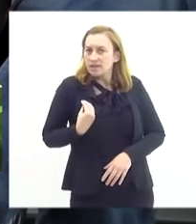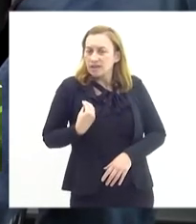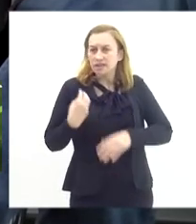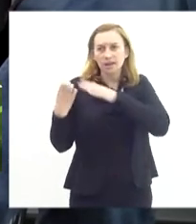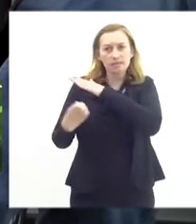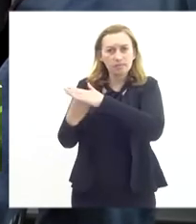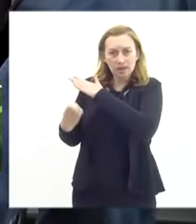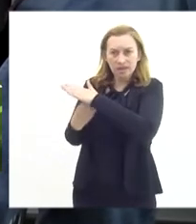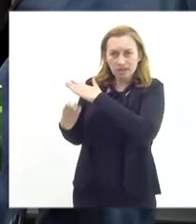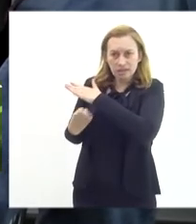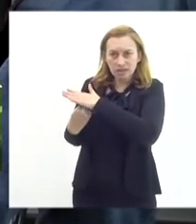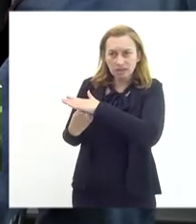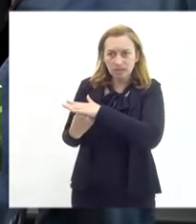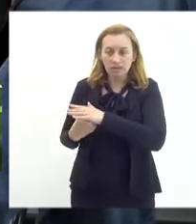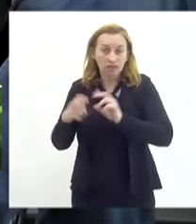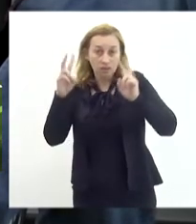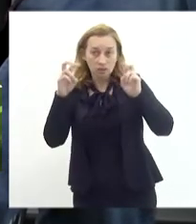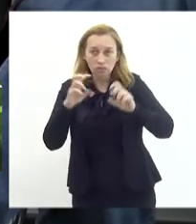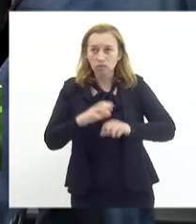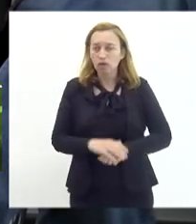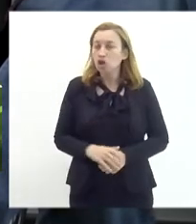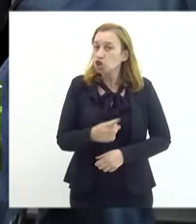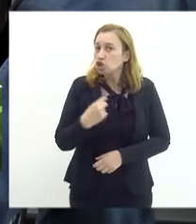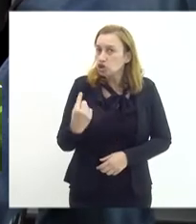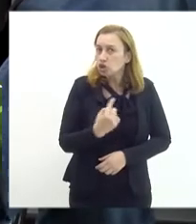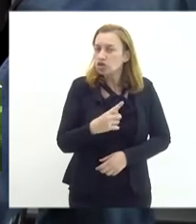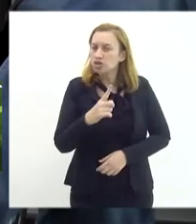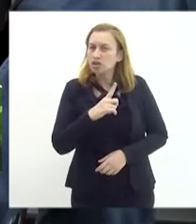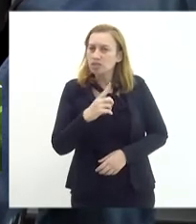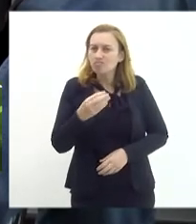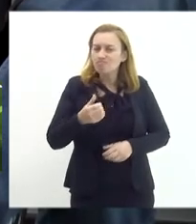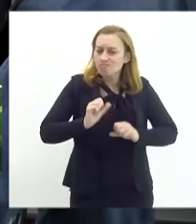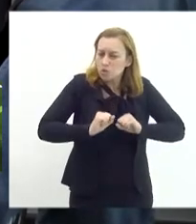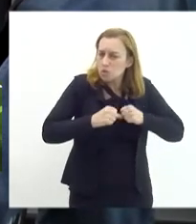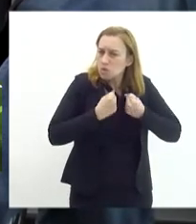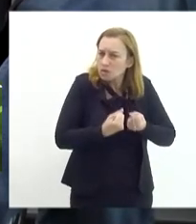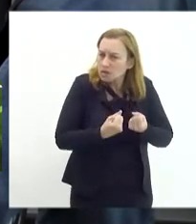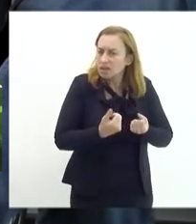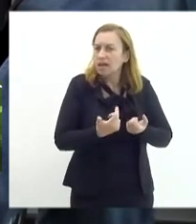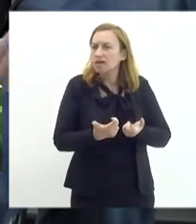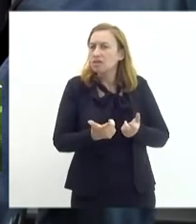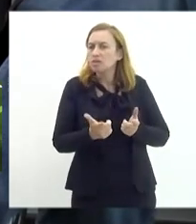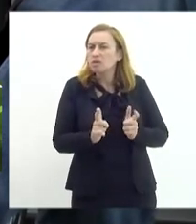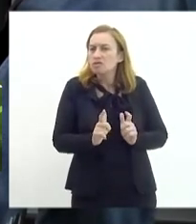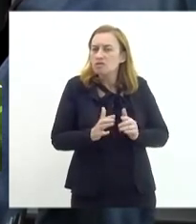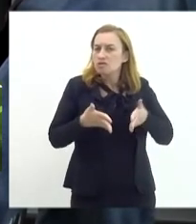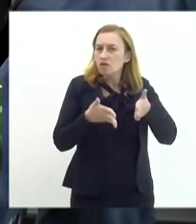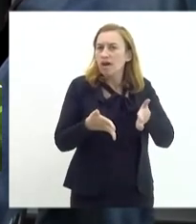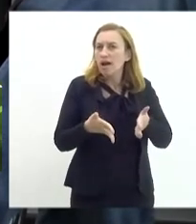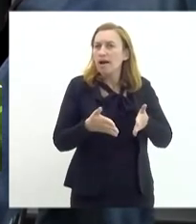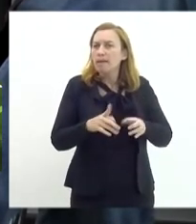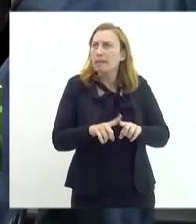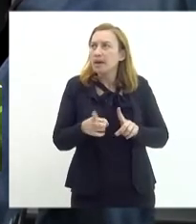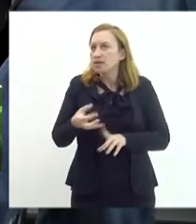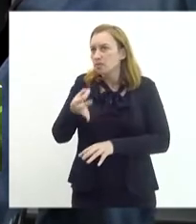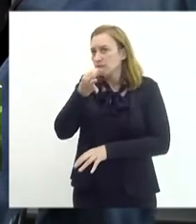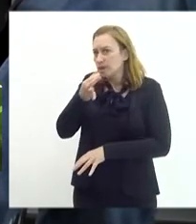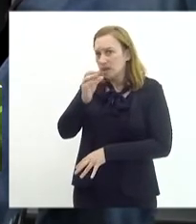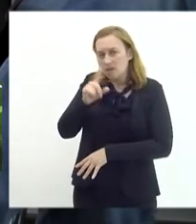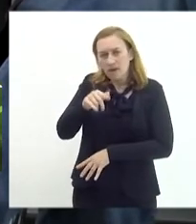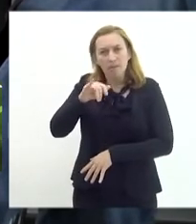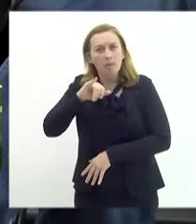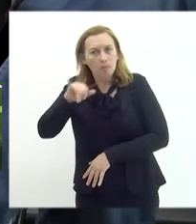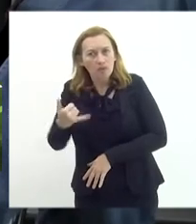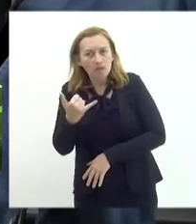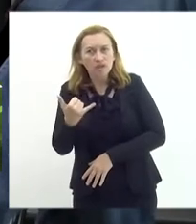empresa naquela situação. O que nós temos tentado, né, essa concentração, mas aí a sugestão é até para